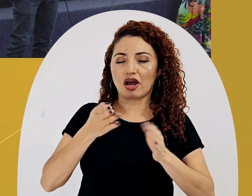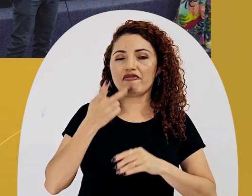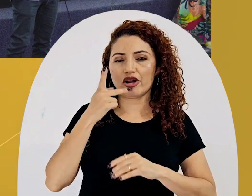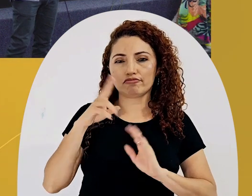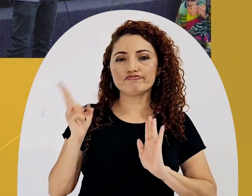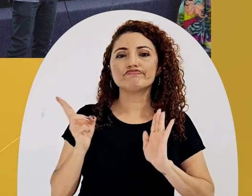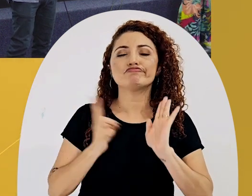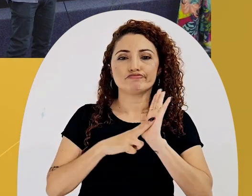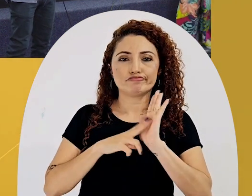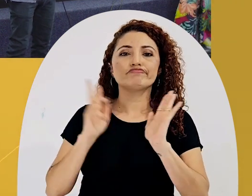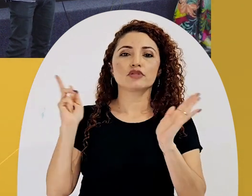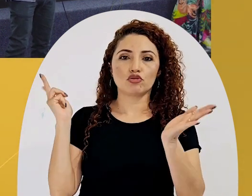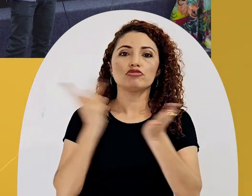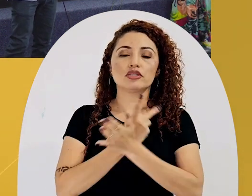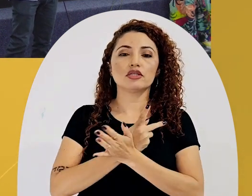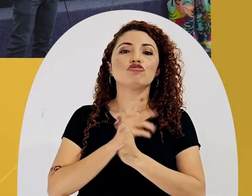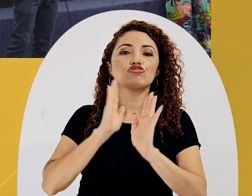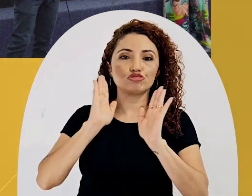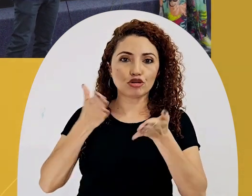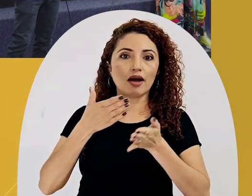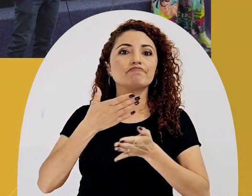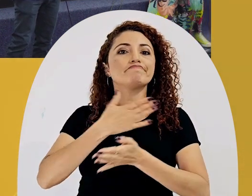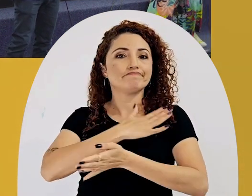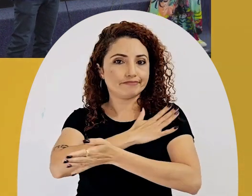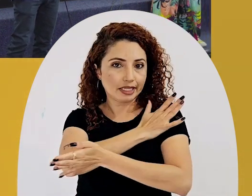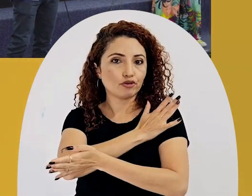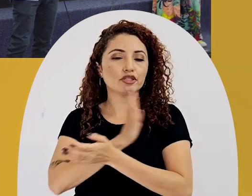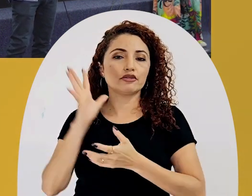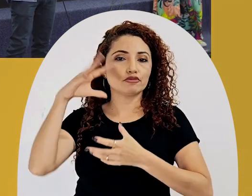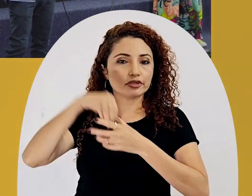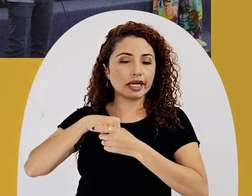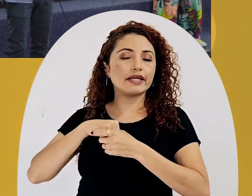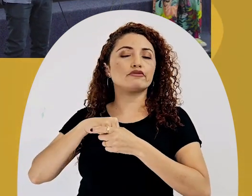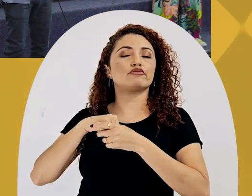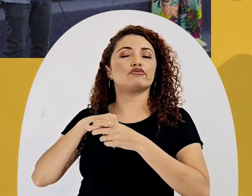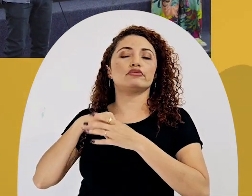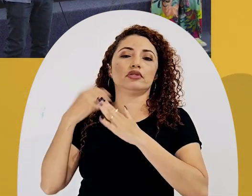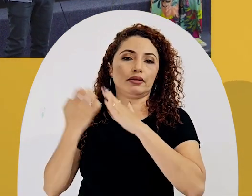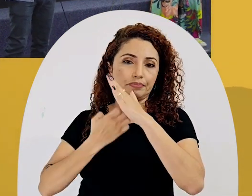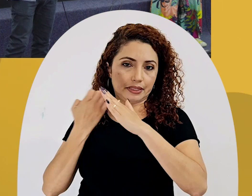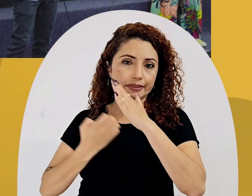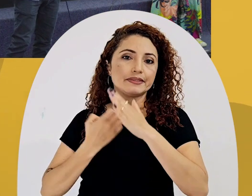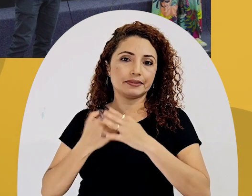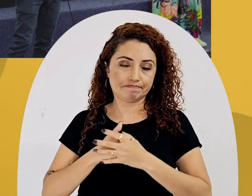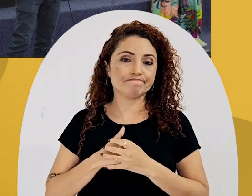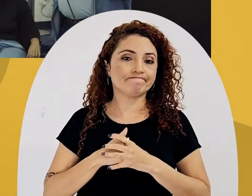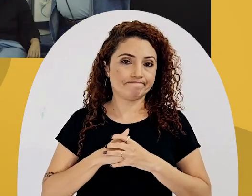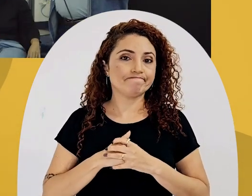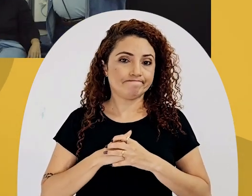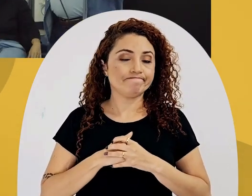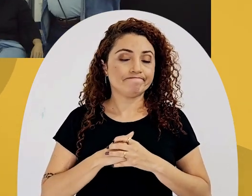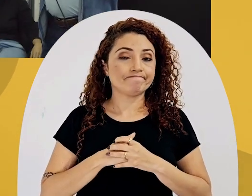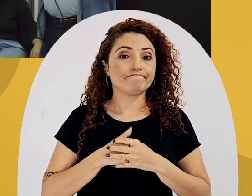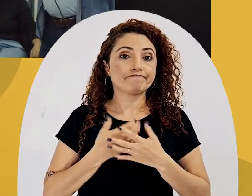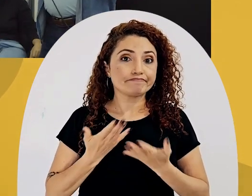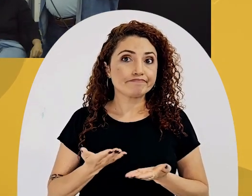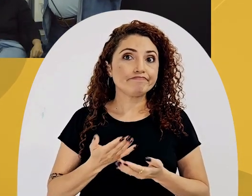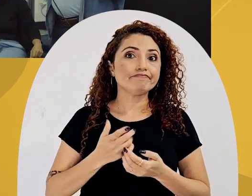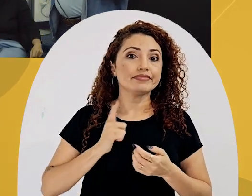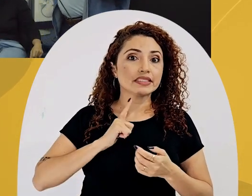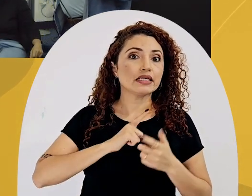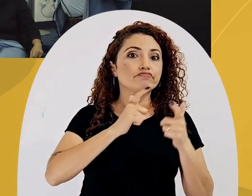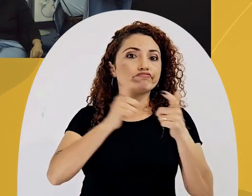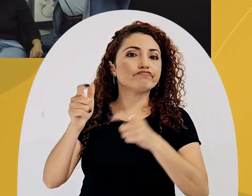já houve algum caso de discriminação na empresa em que trabalha. Então, assim,